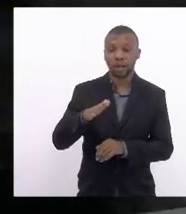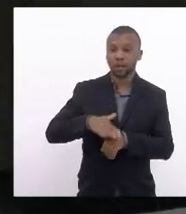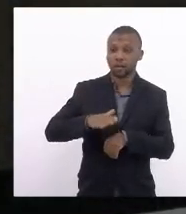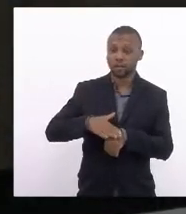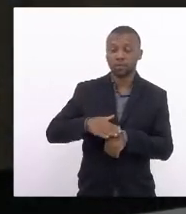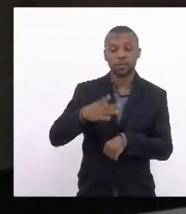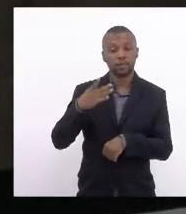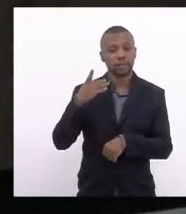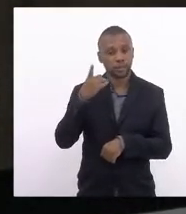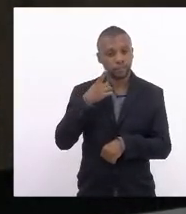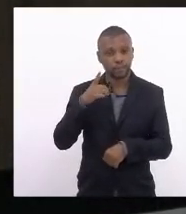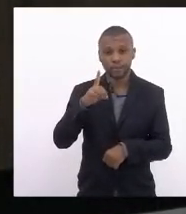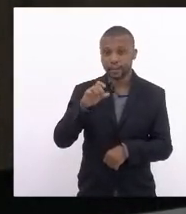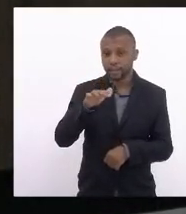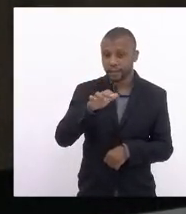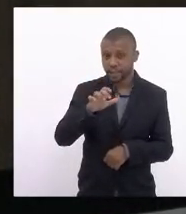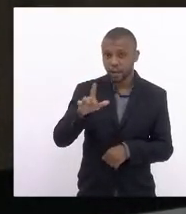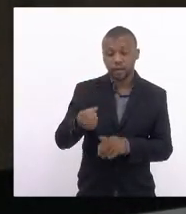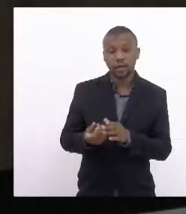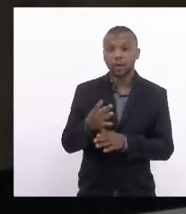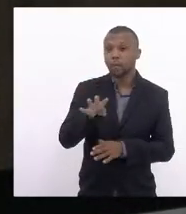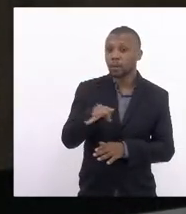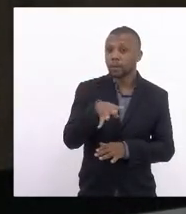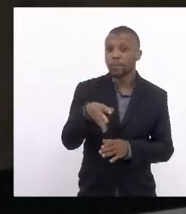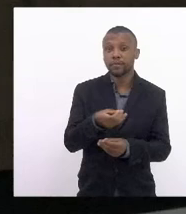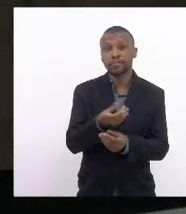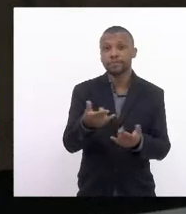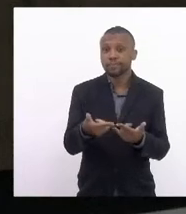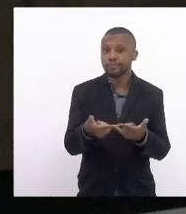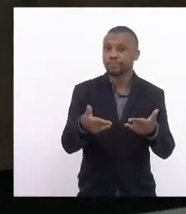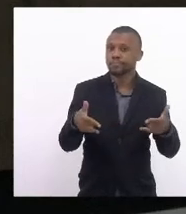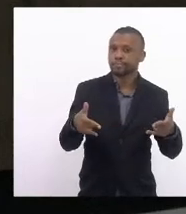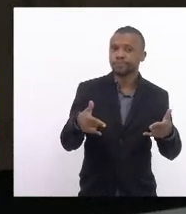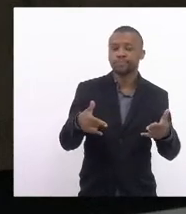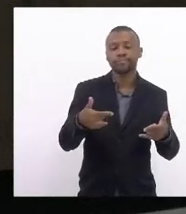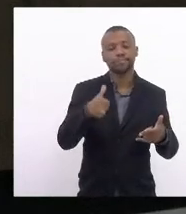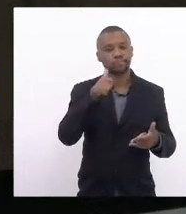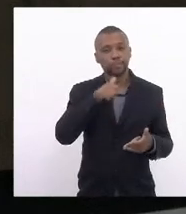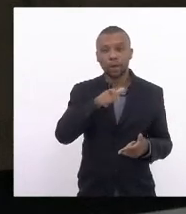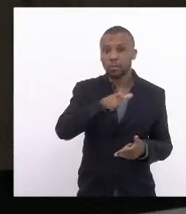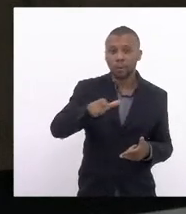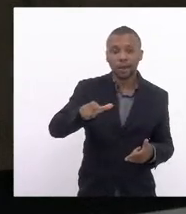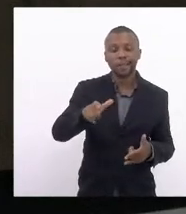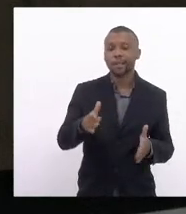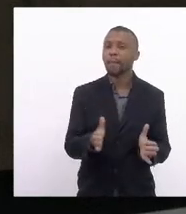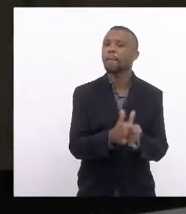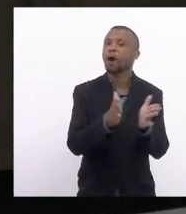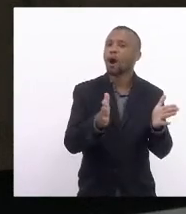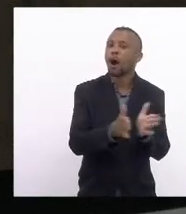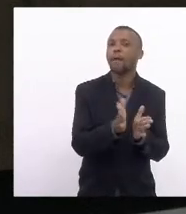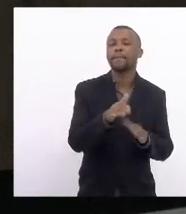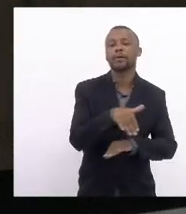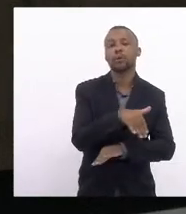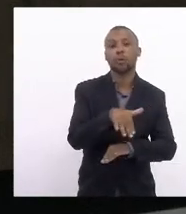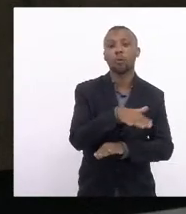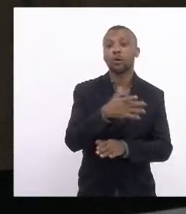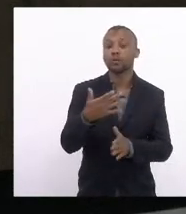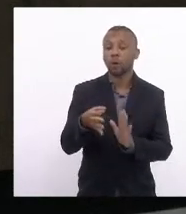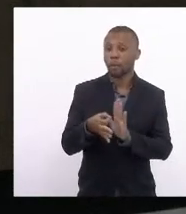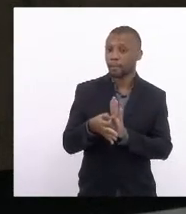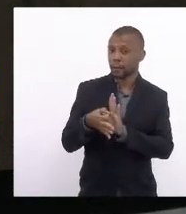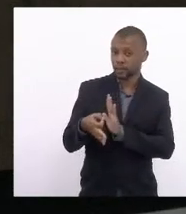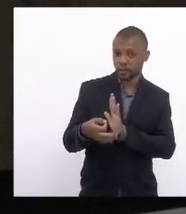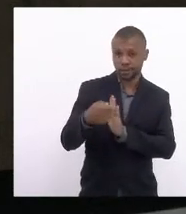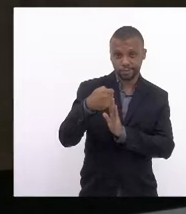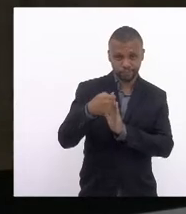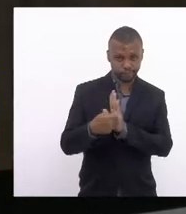Librelon, cria o programa de fornecimento de absorventes higiênicos para a população em situação de rua. O parecer